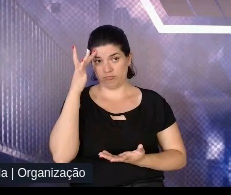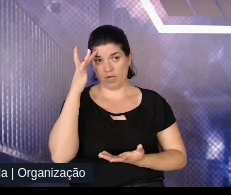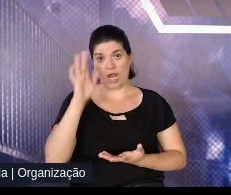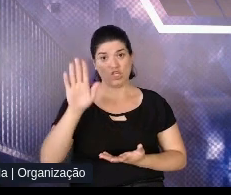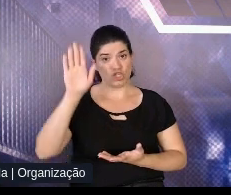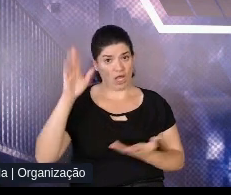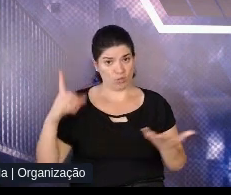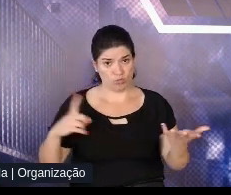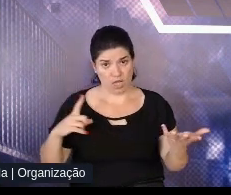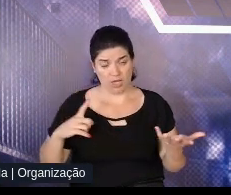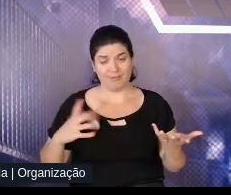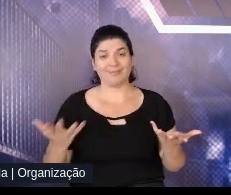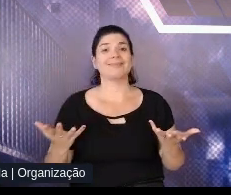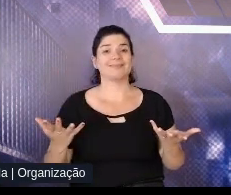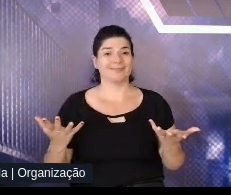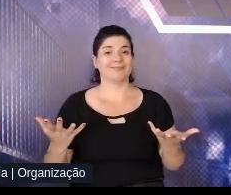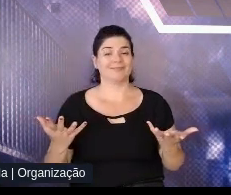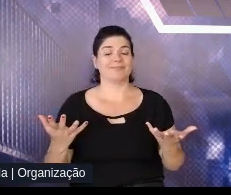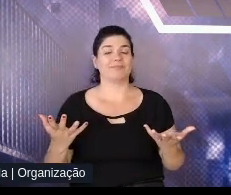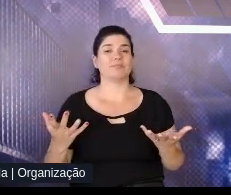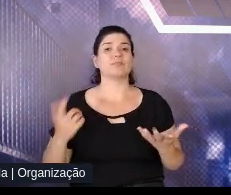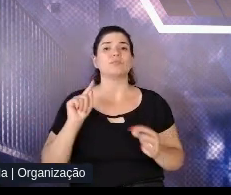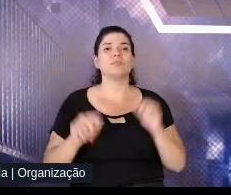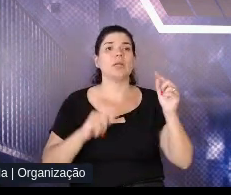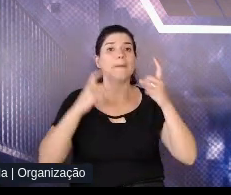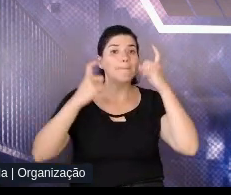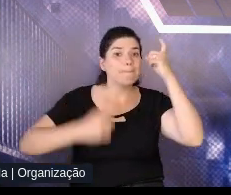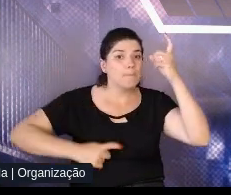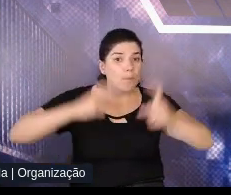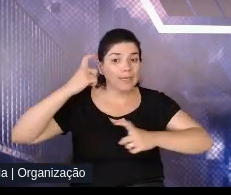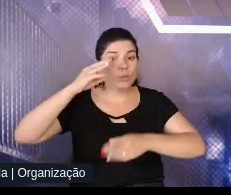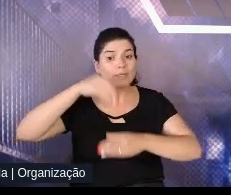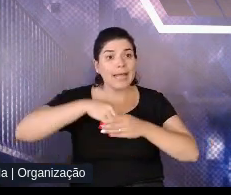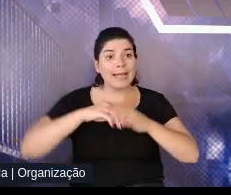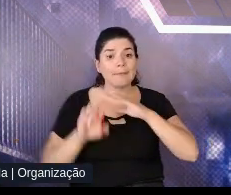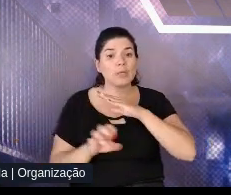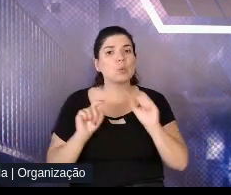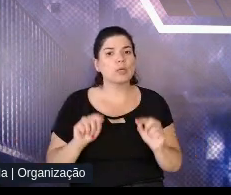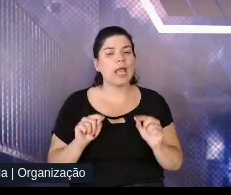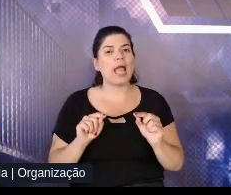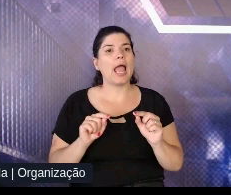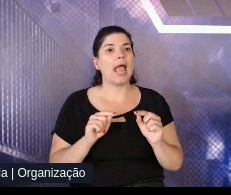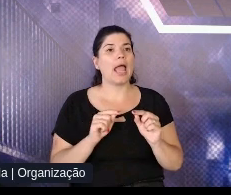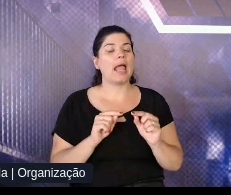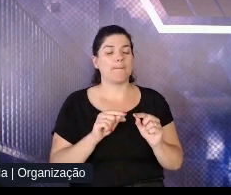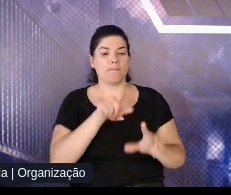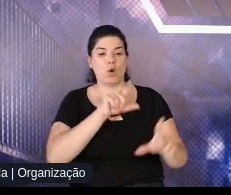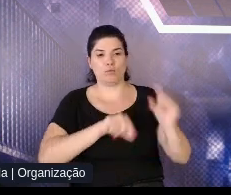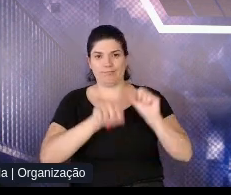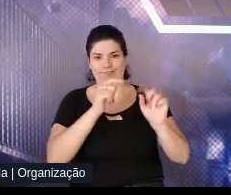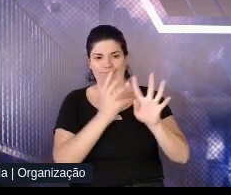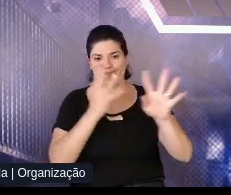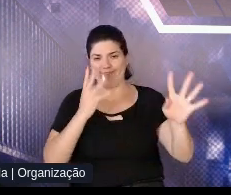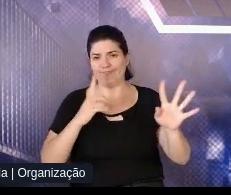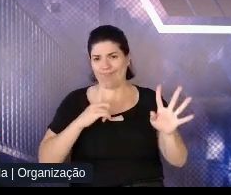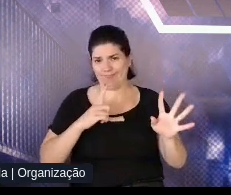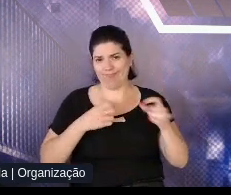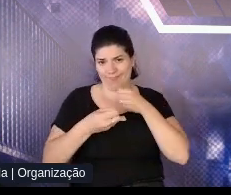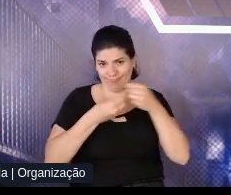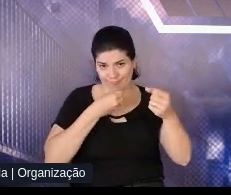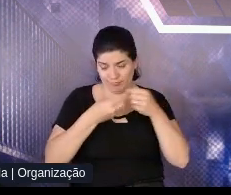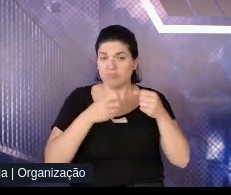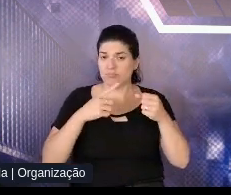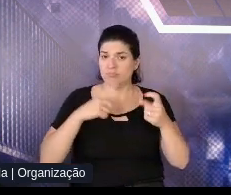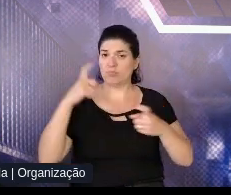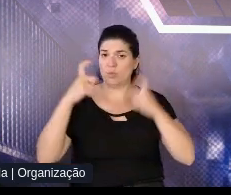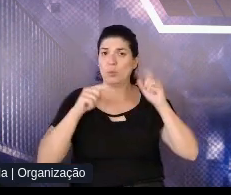preocupação também das empresas na parte, né, de processo seletivo, ela interfere muito na inovação e na diversidade. Dentro